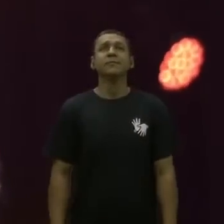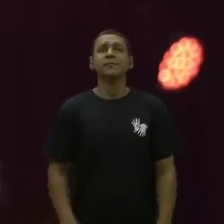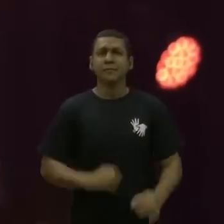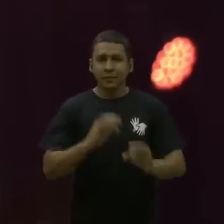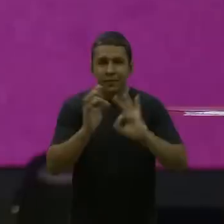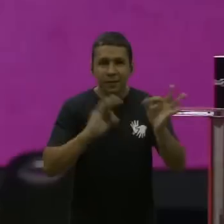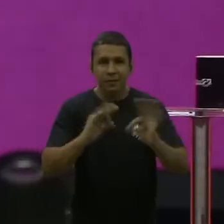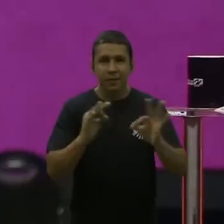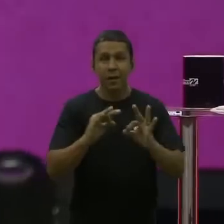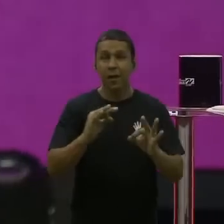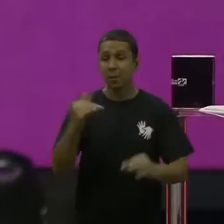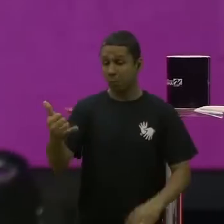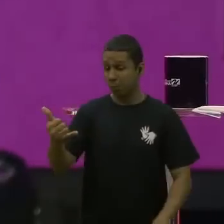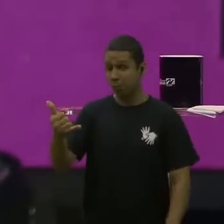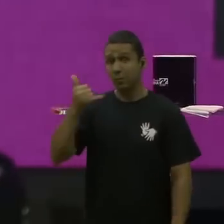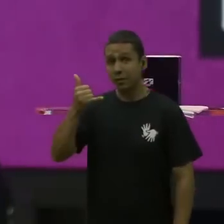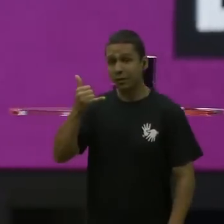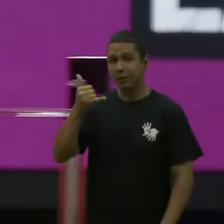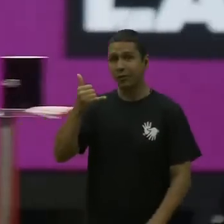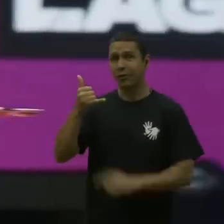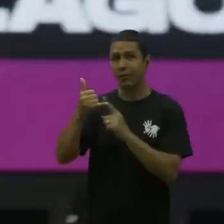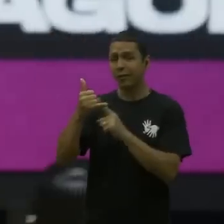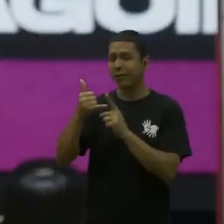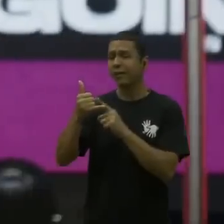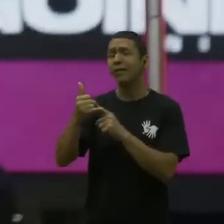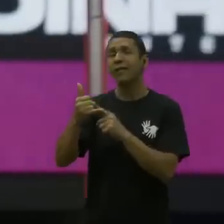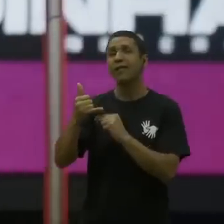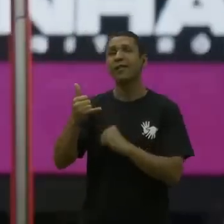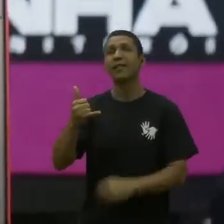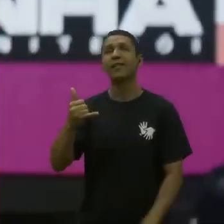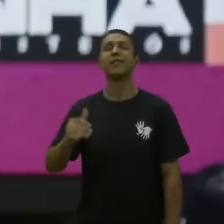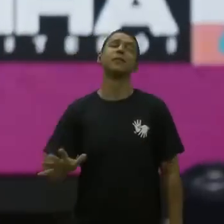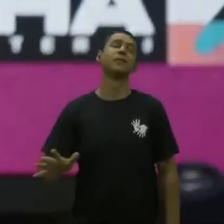Está preparado para o telefone tocar e alguém dizer: